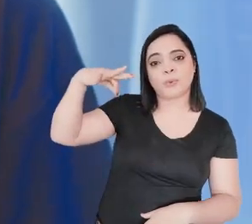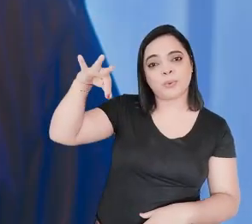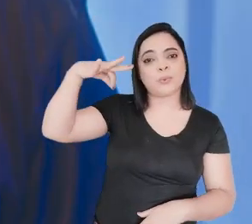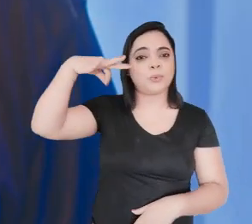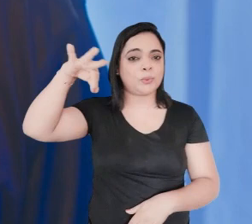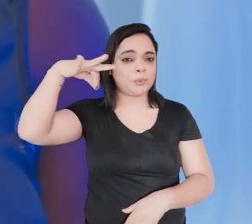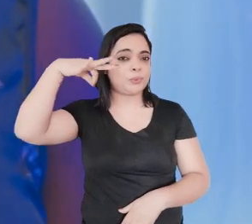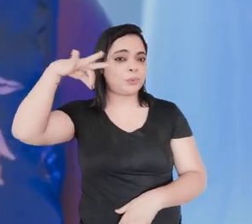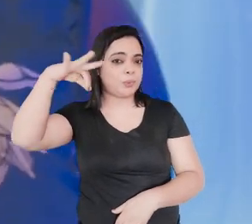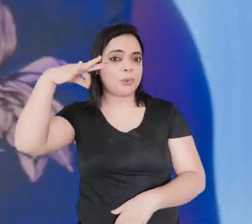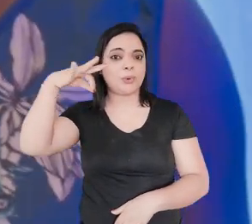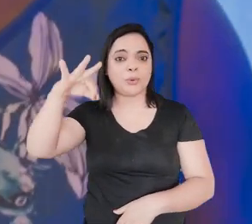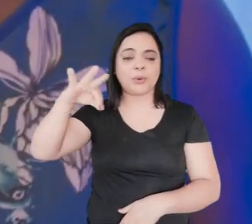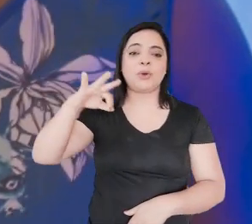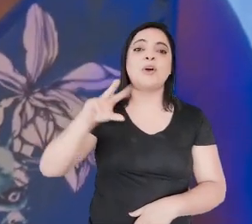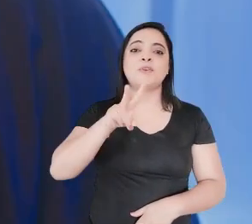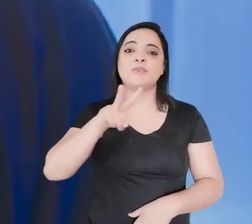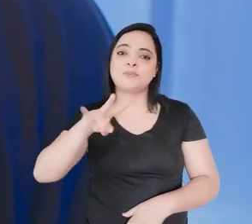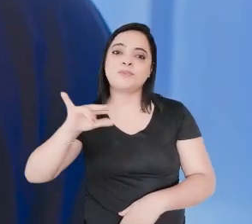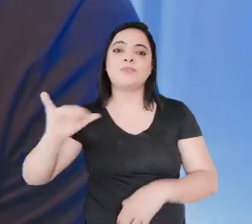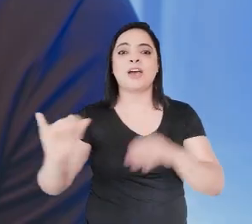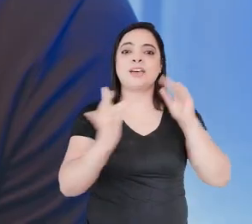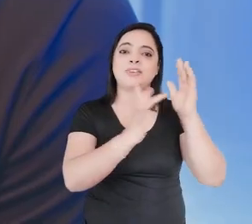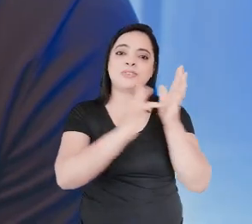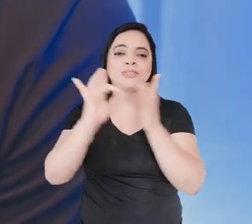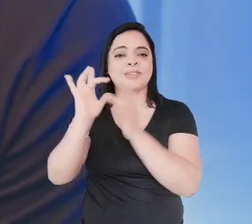sino, sino pequenino, vai, ó